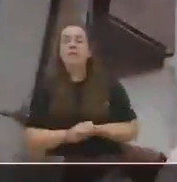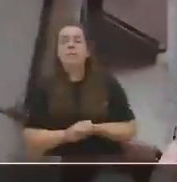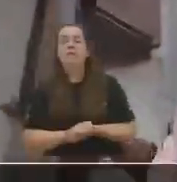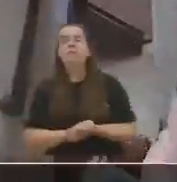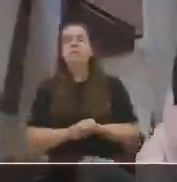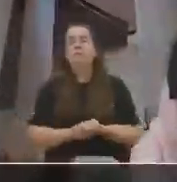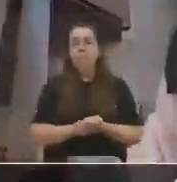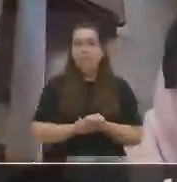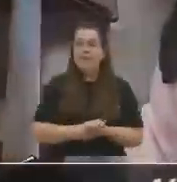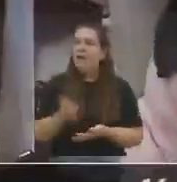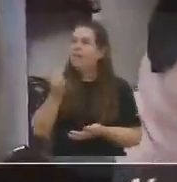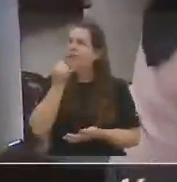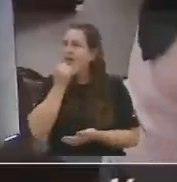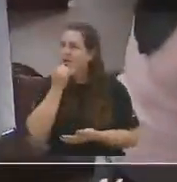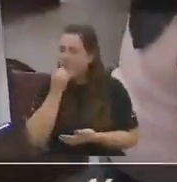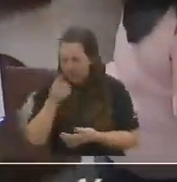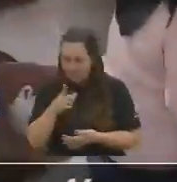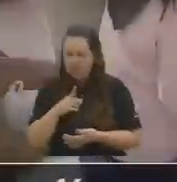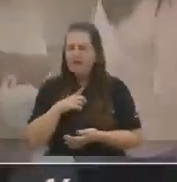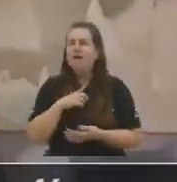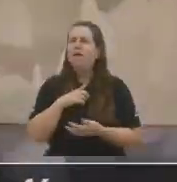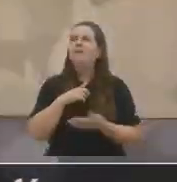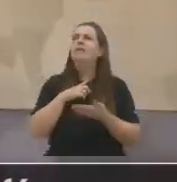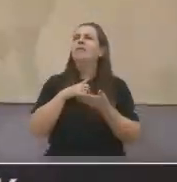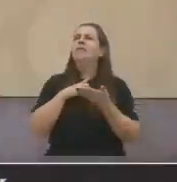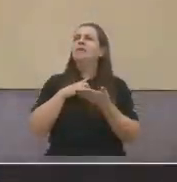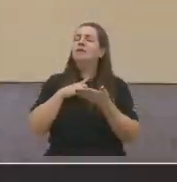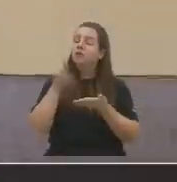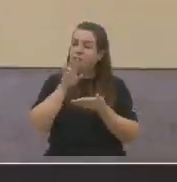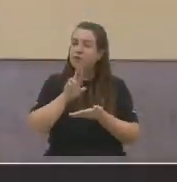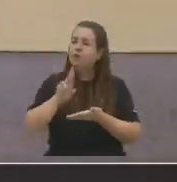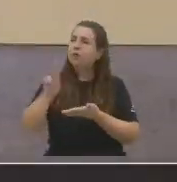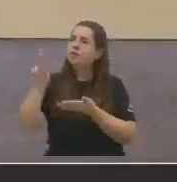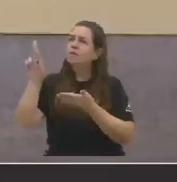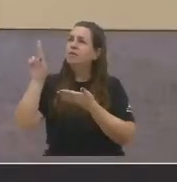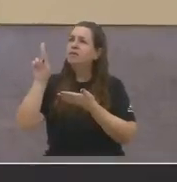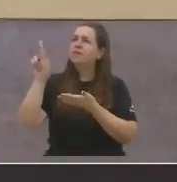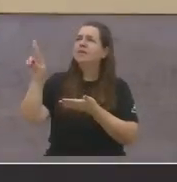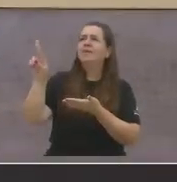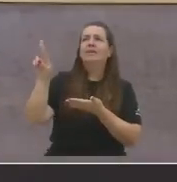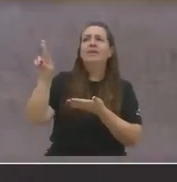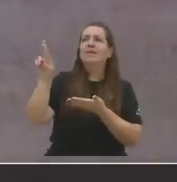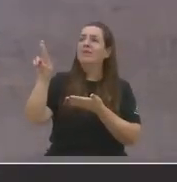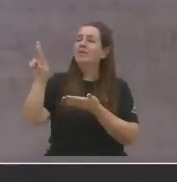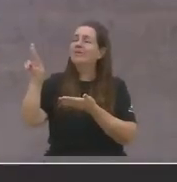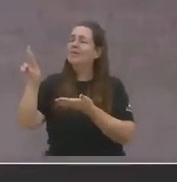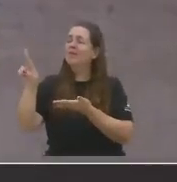piedade, tem piedade, ó